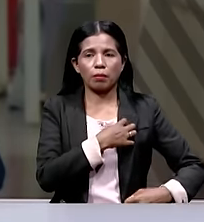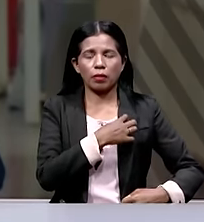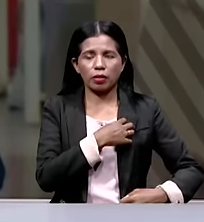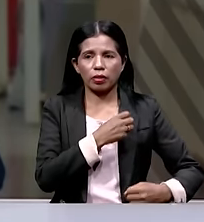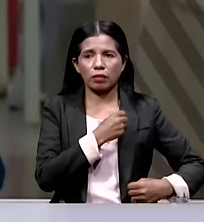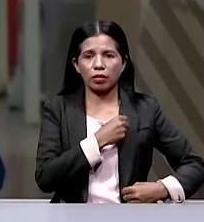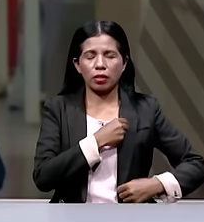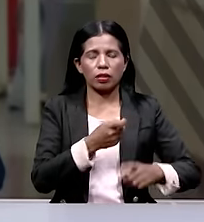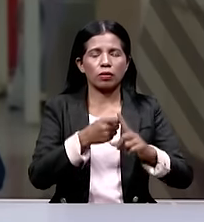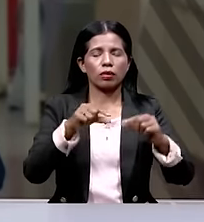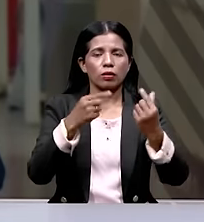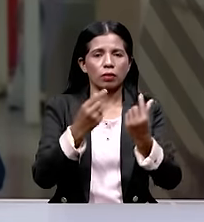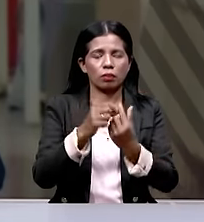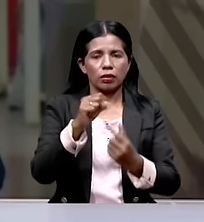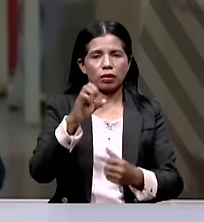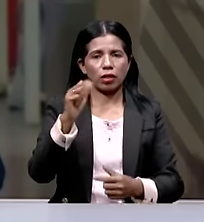Seatol.